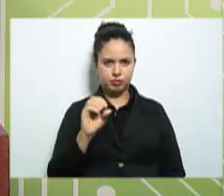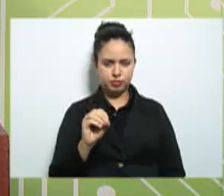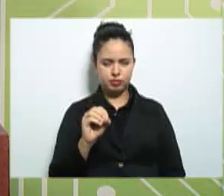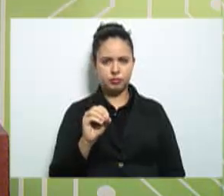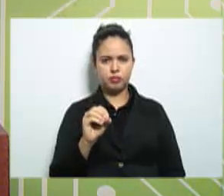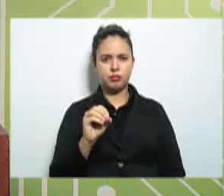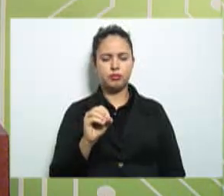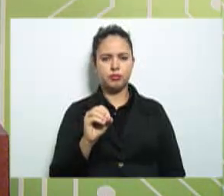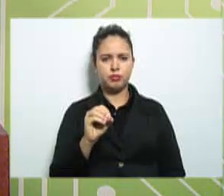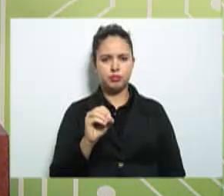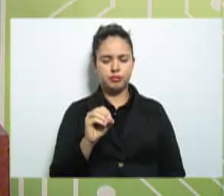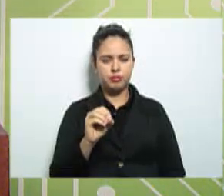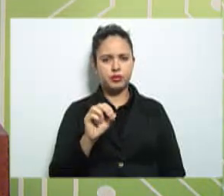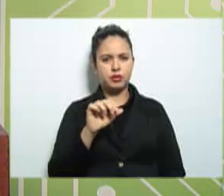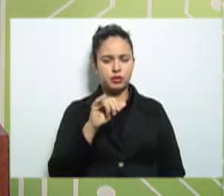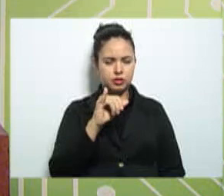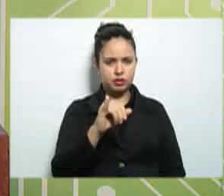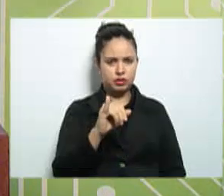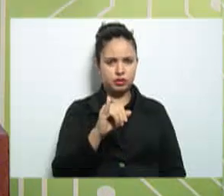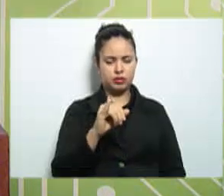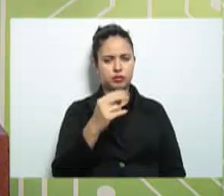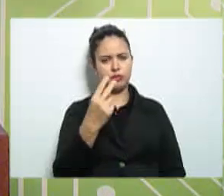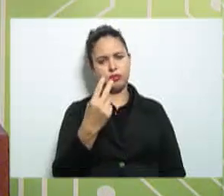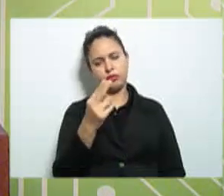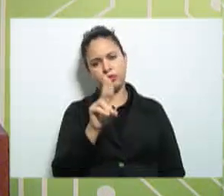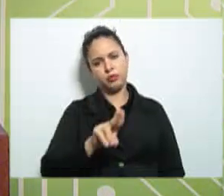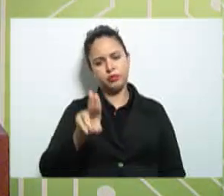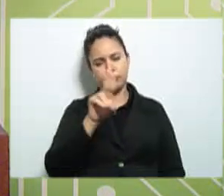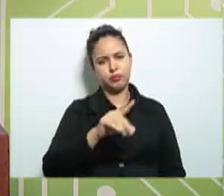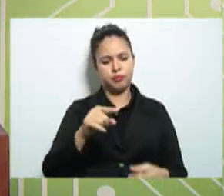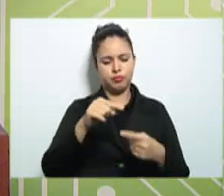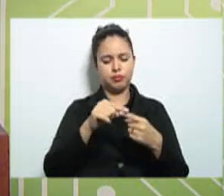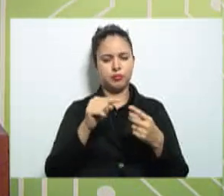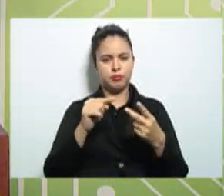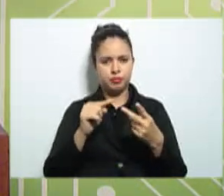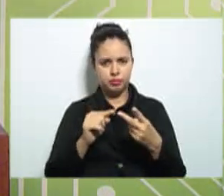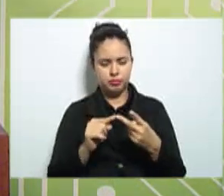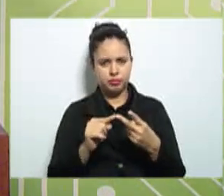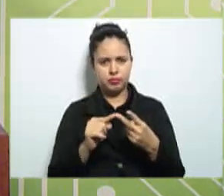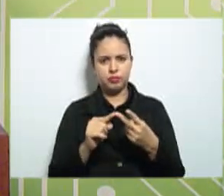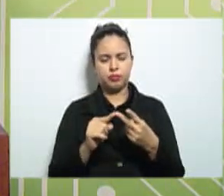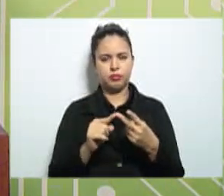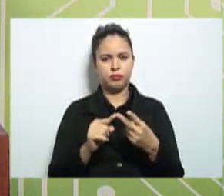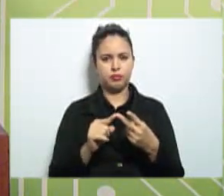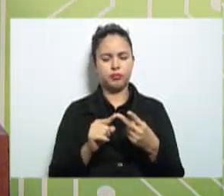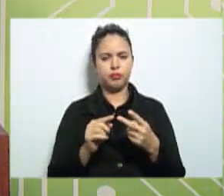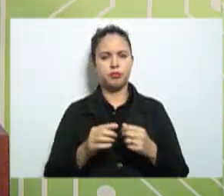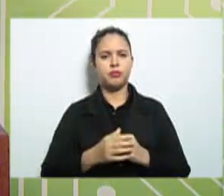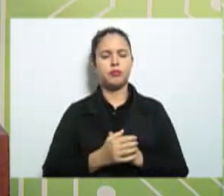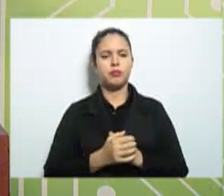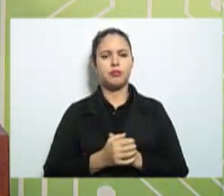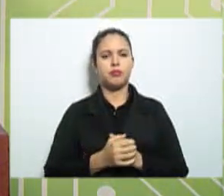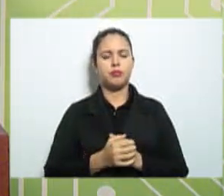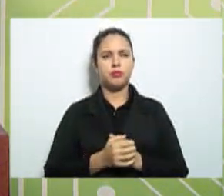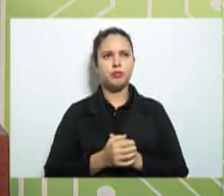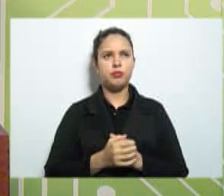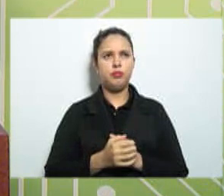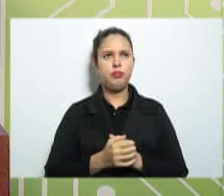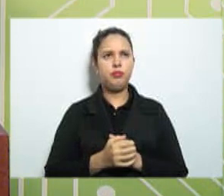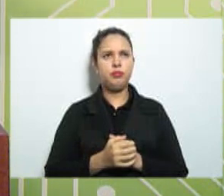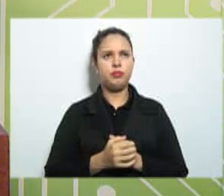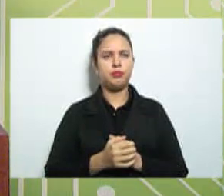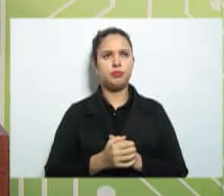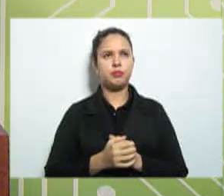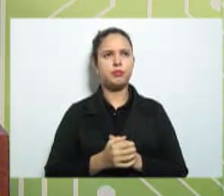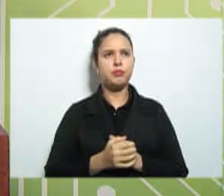deferimento. Se você optar por utilizar os dois, nestes termos numa linha, pede deferimento em outra. O que é o pede deferimento? Quer